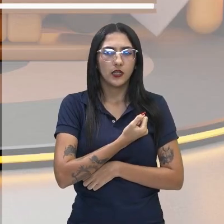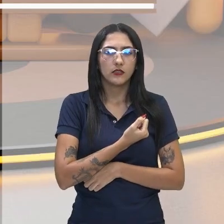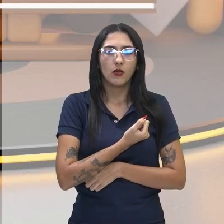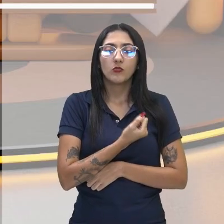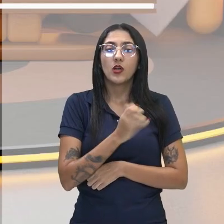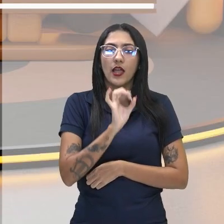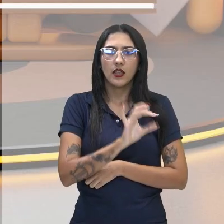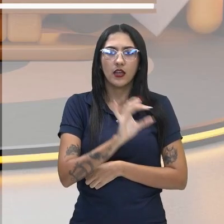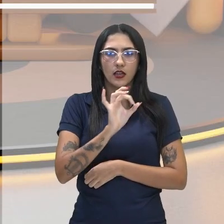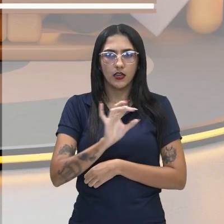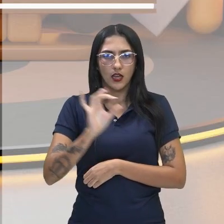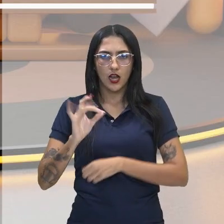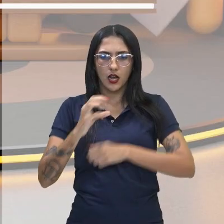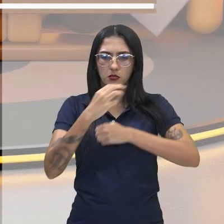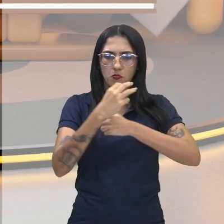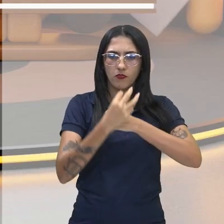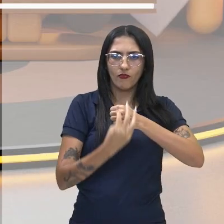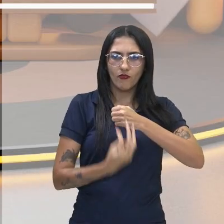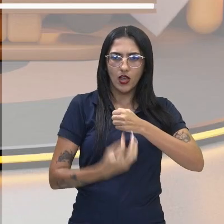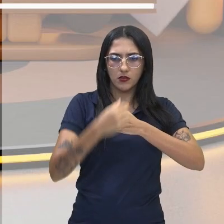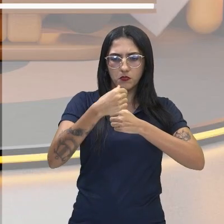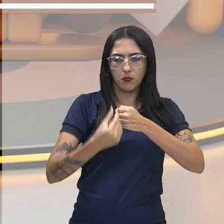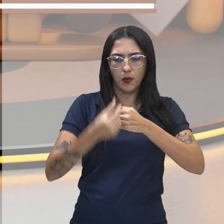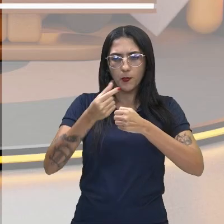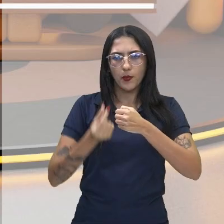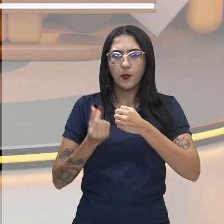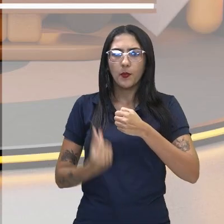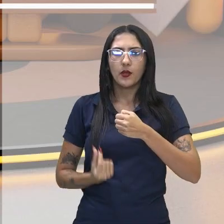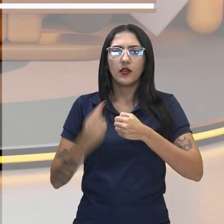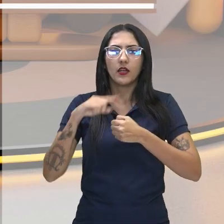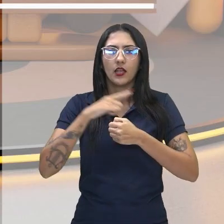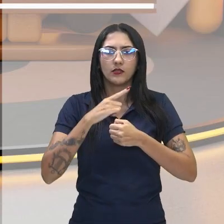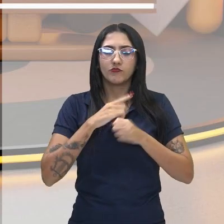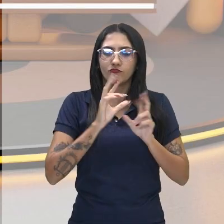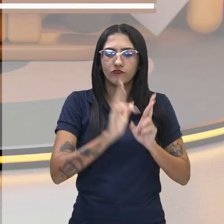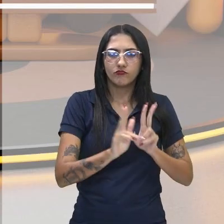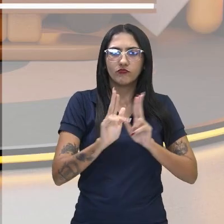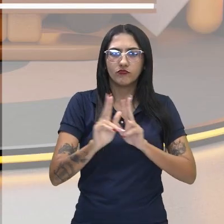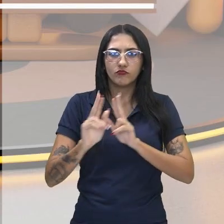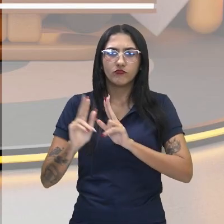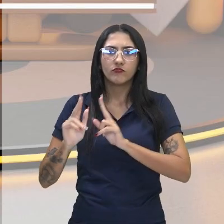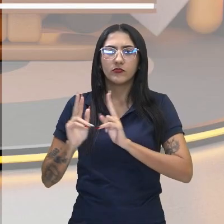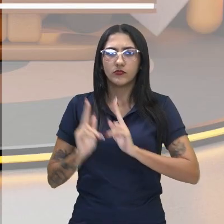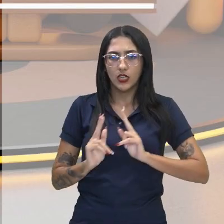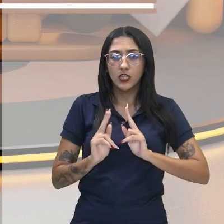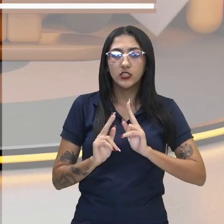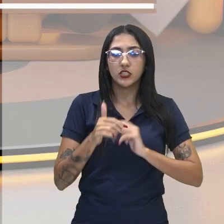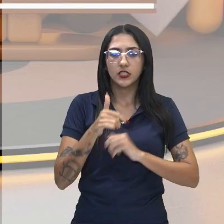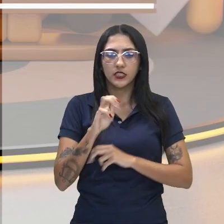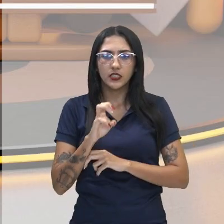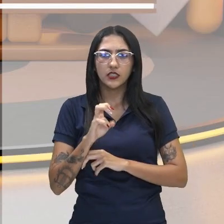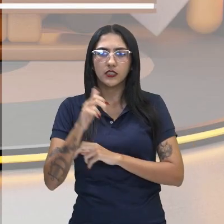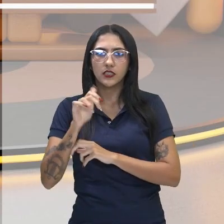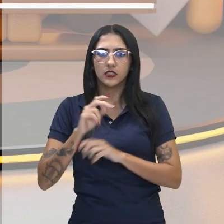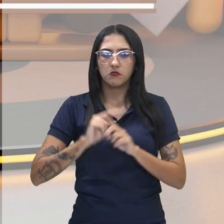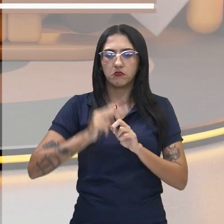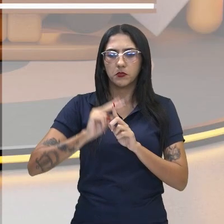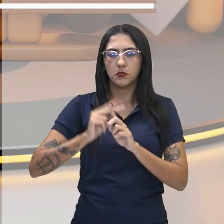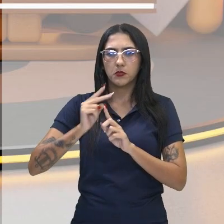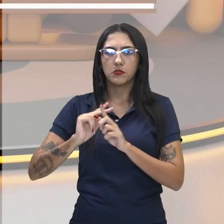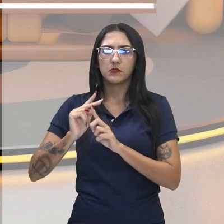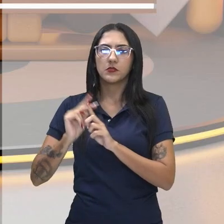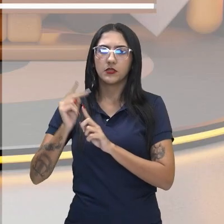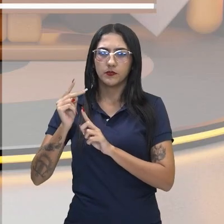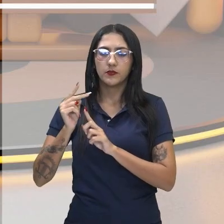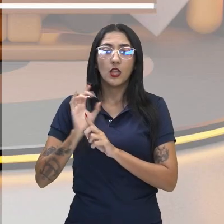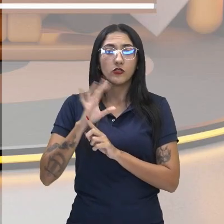cada faixa, ela vai variando, ela vai mudando, aumentando 15 em 15 graus, tá bom?